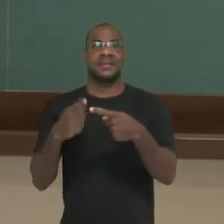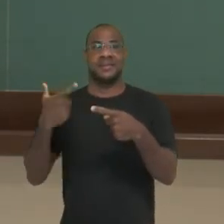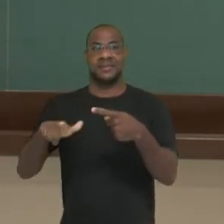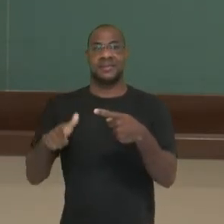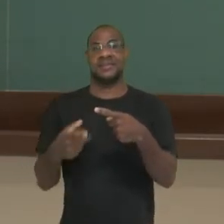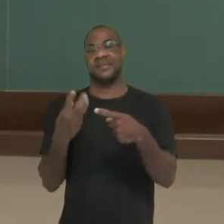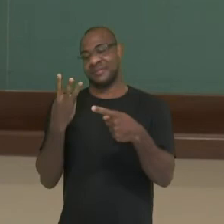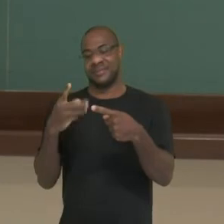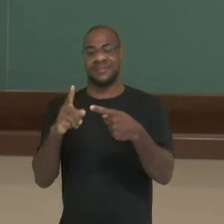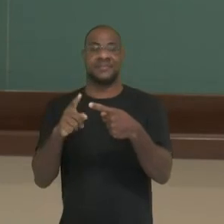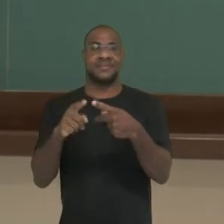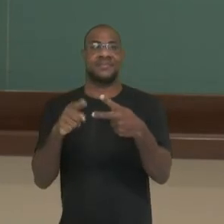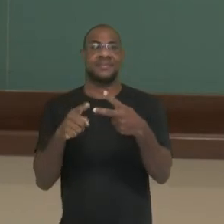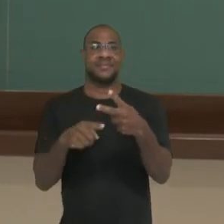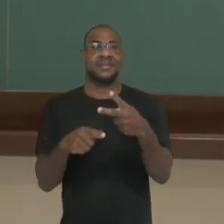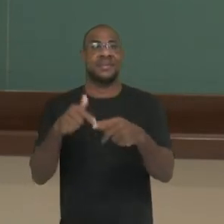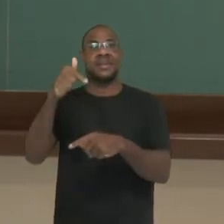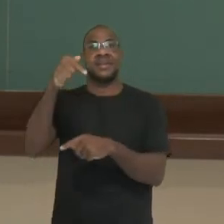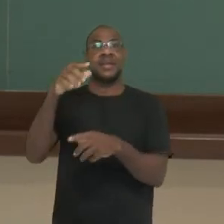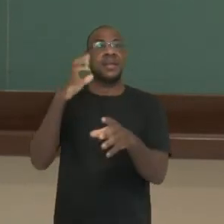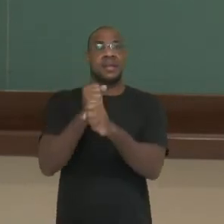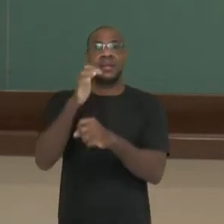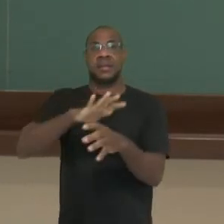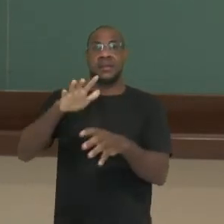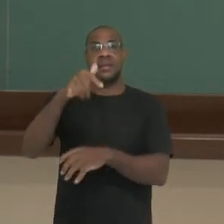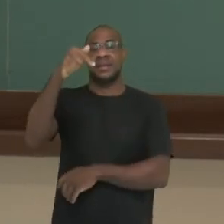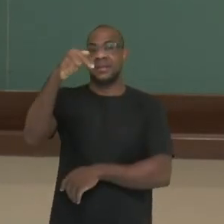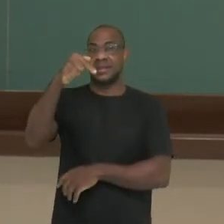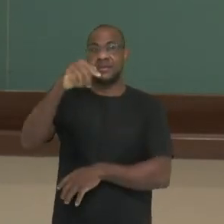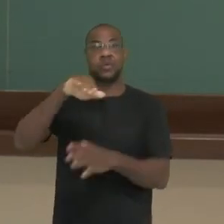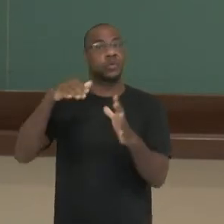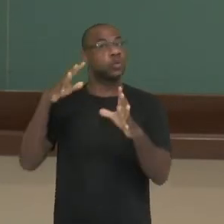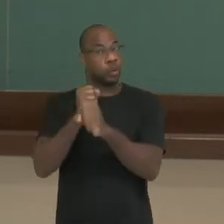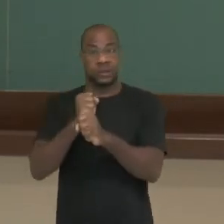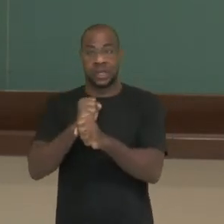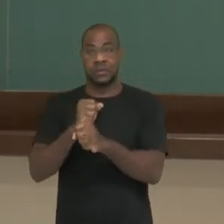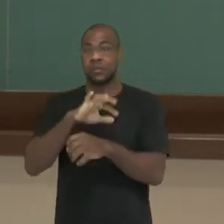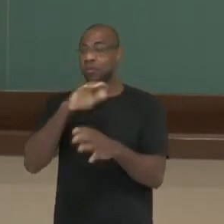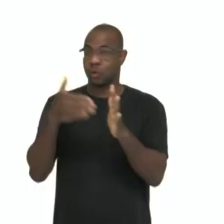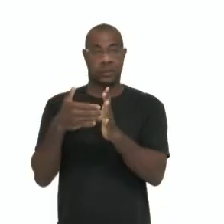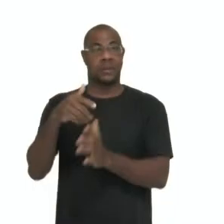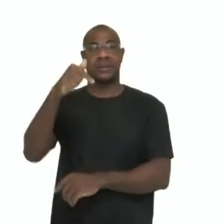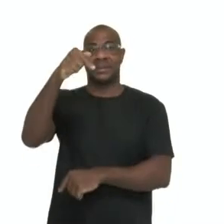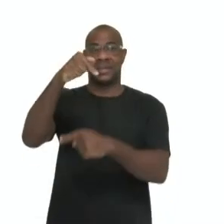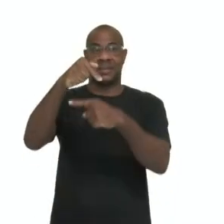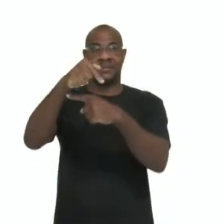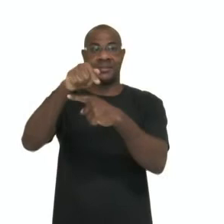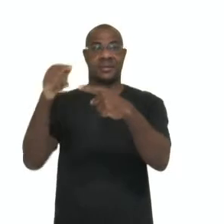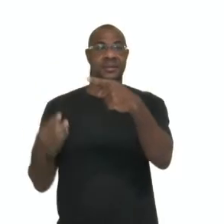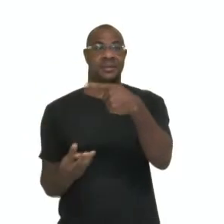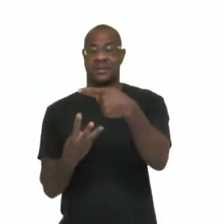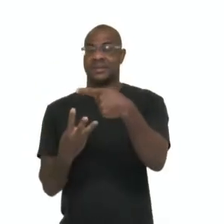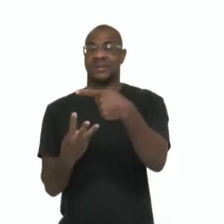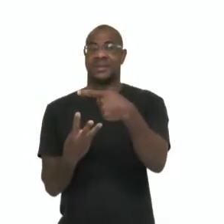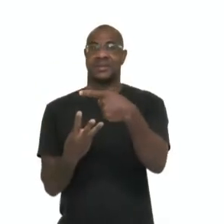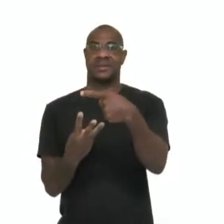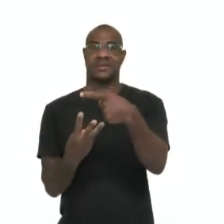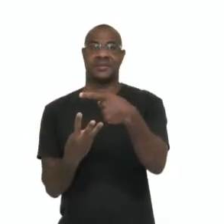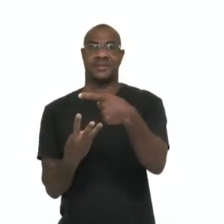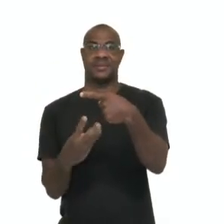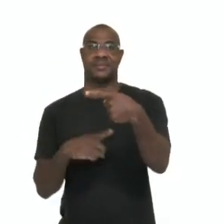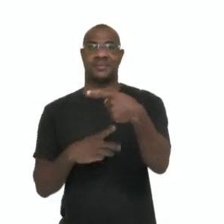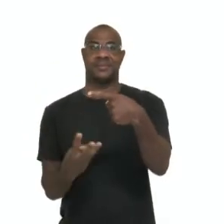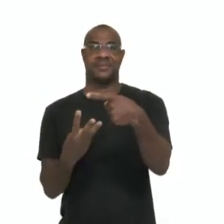das demais letras em 7. Então eu vou fazer um anagrama de 7 com 3. Então meu fatorial de